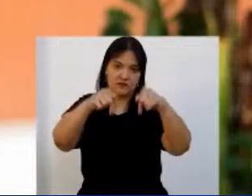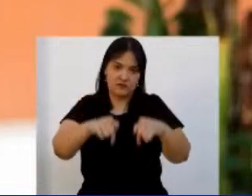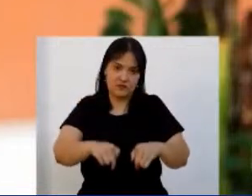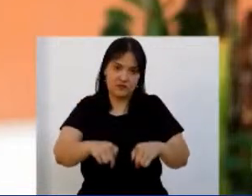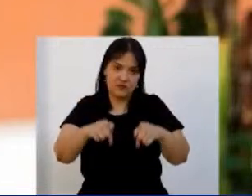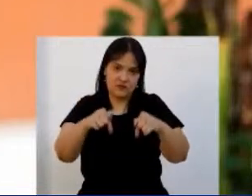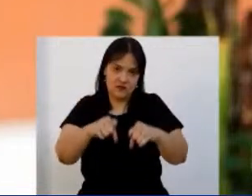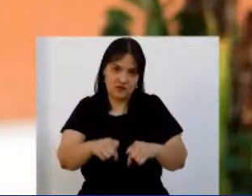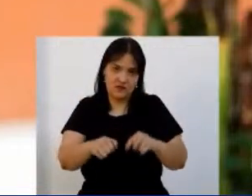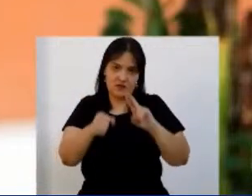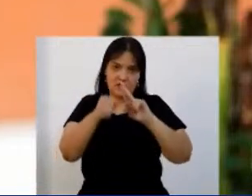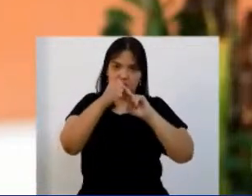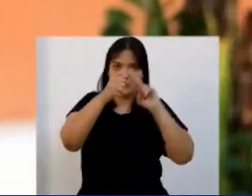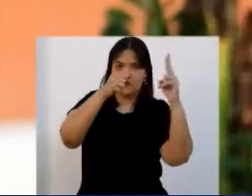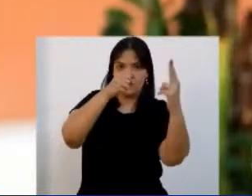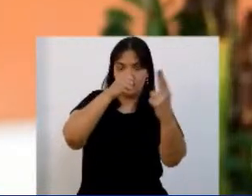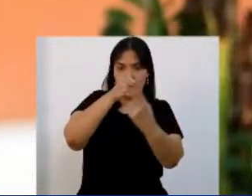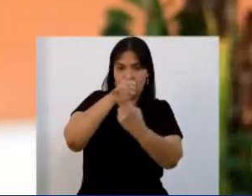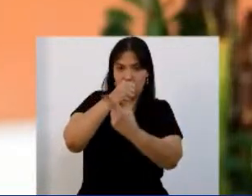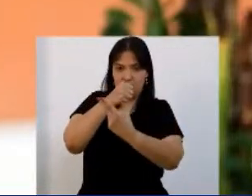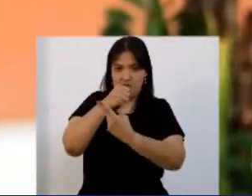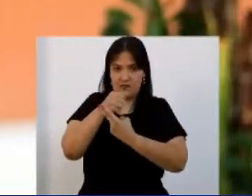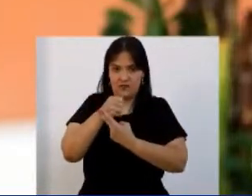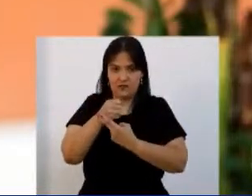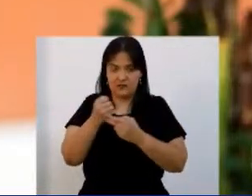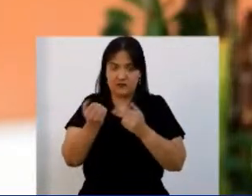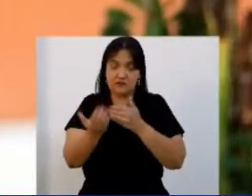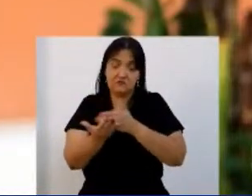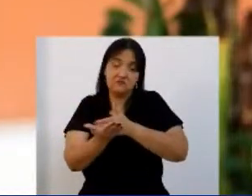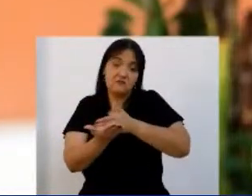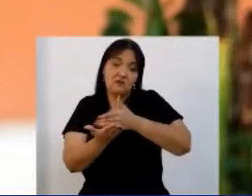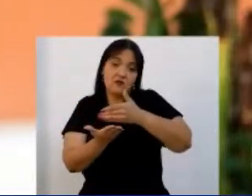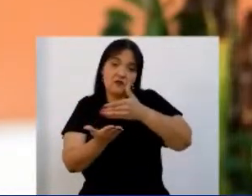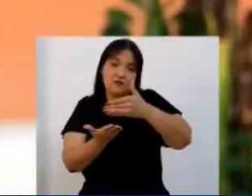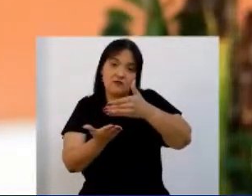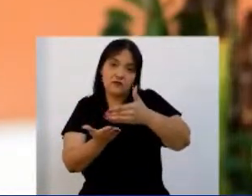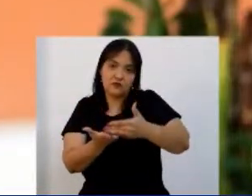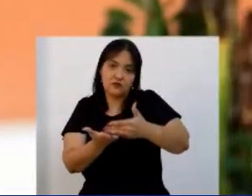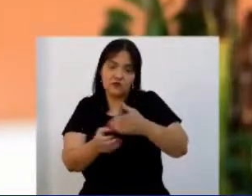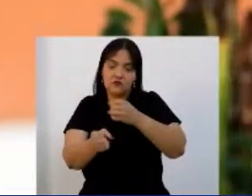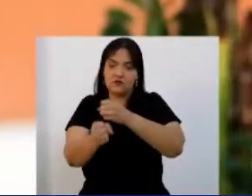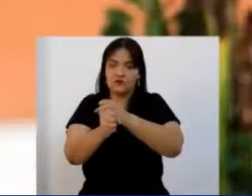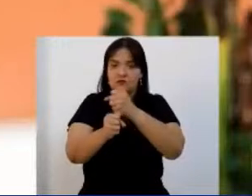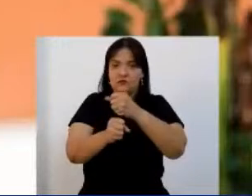através da pesquisa na Univale. Foi assim que surgiu, em